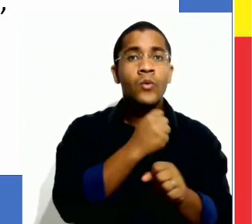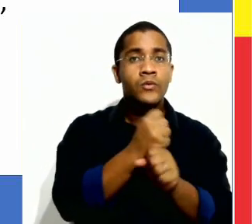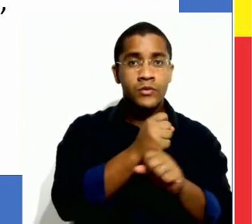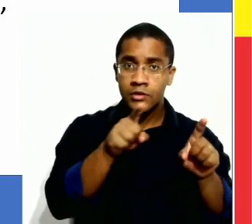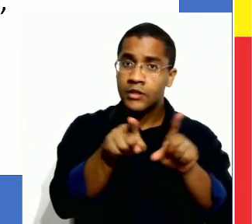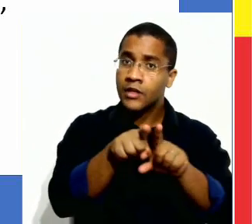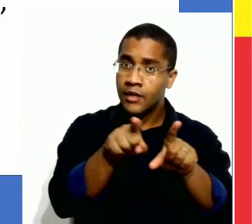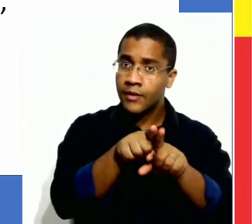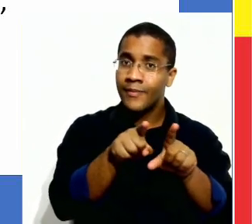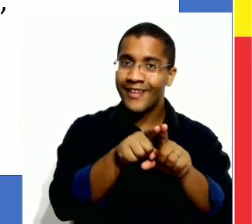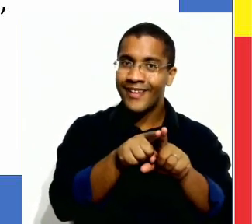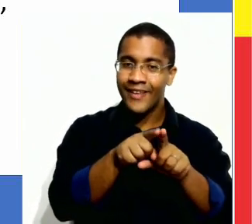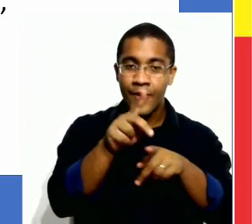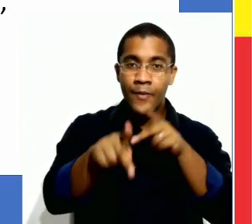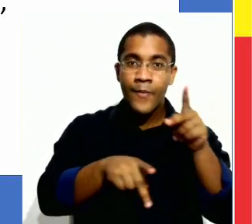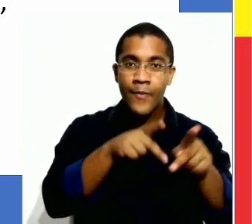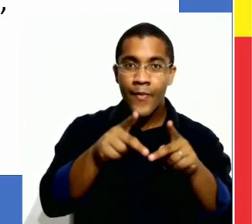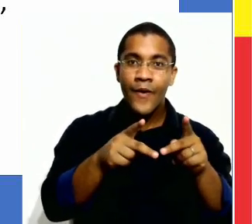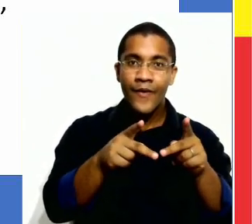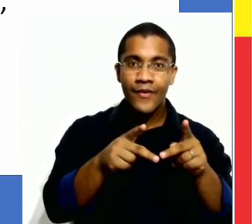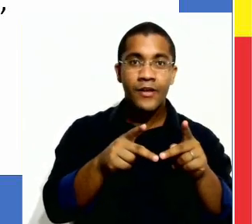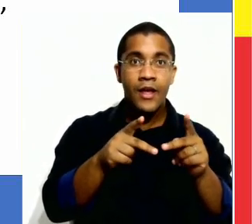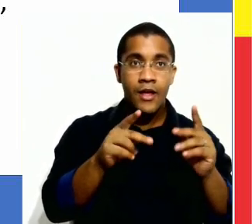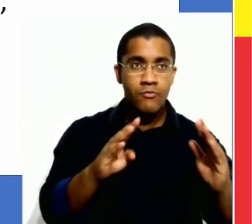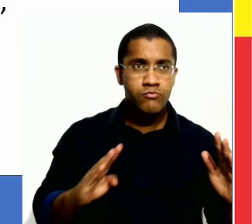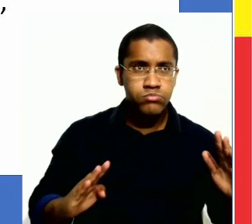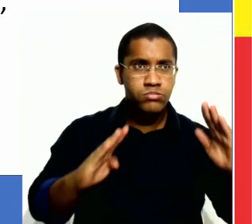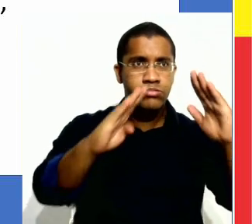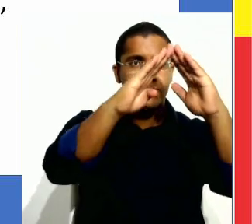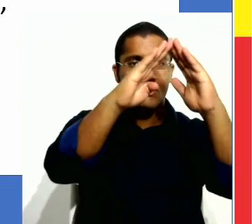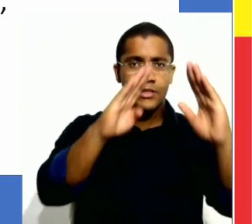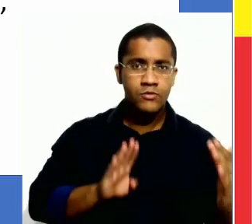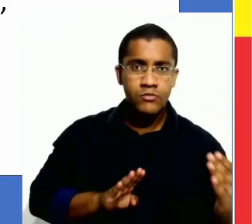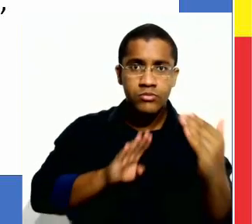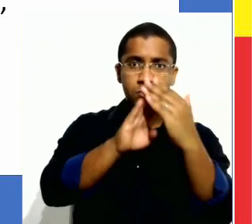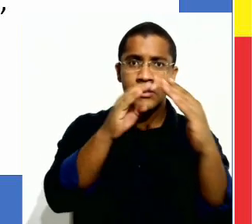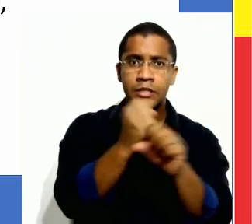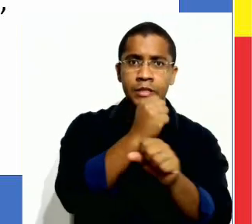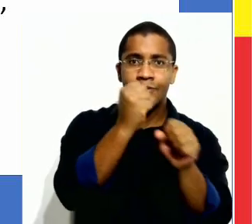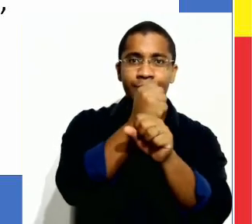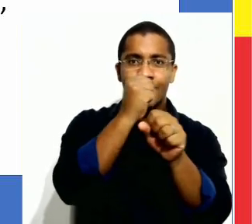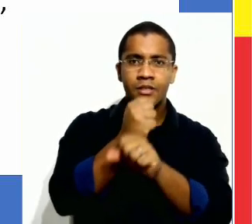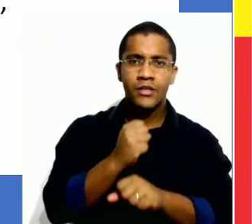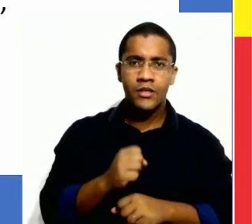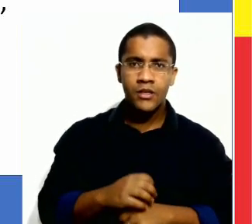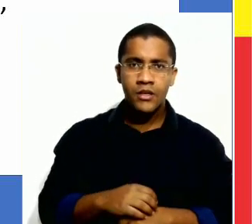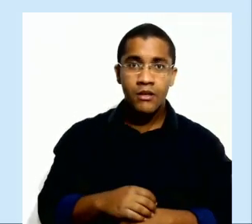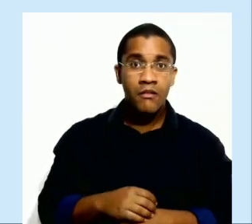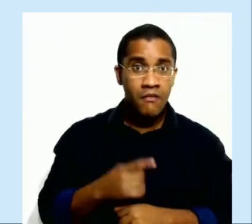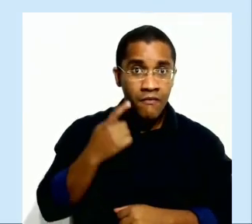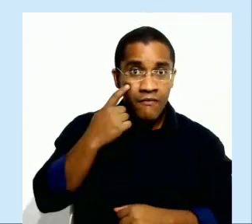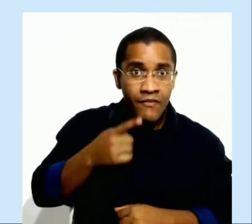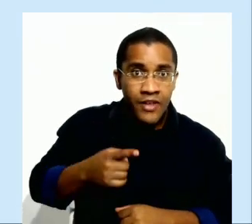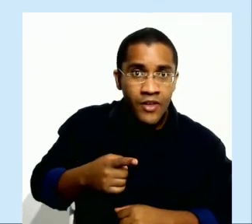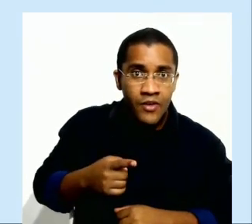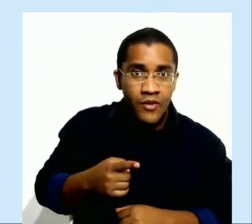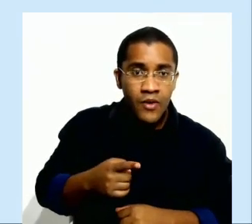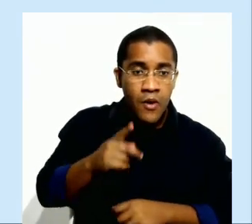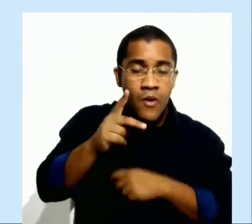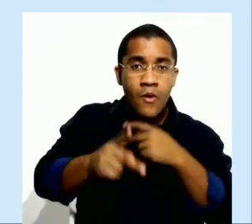construíram mais pirâmides do que os faraós egípcios. Vejam só.